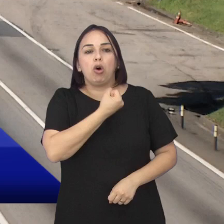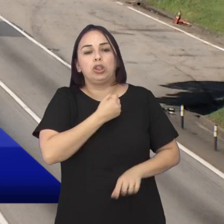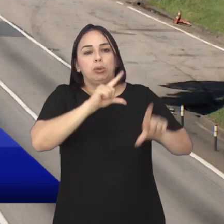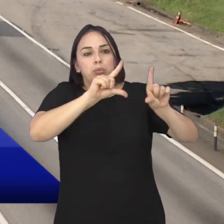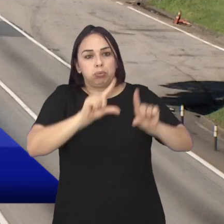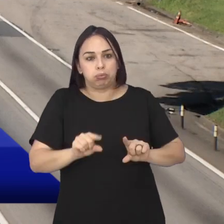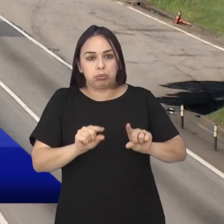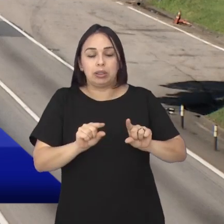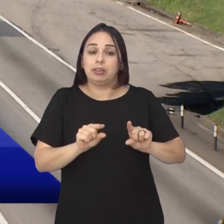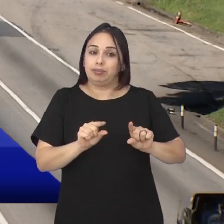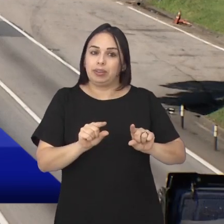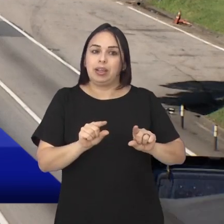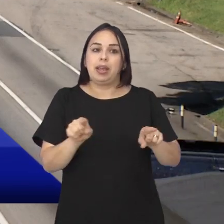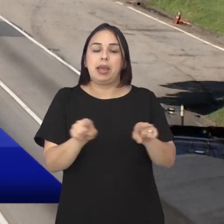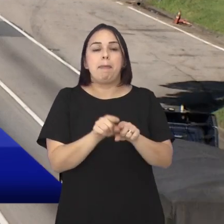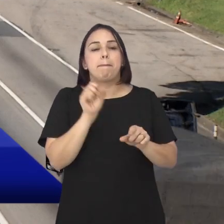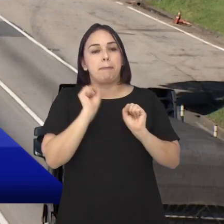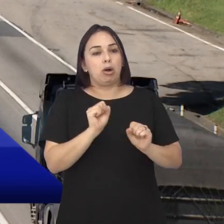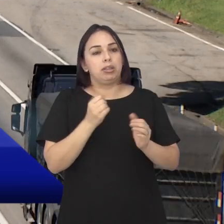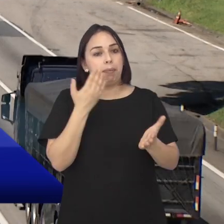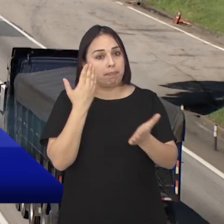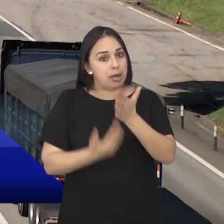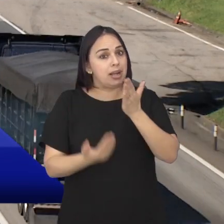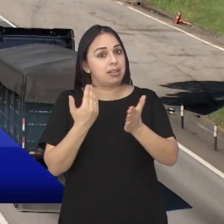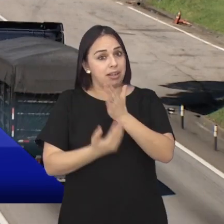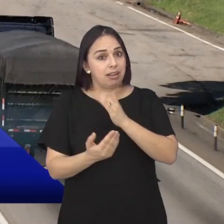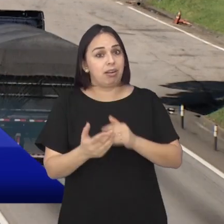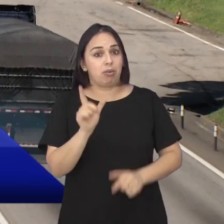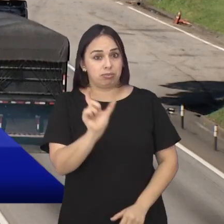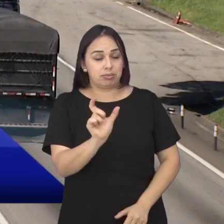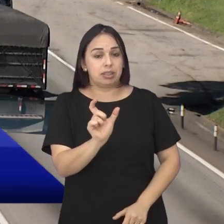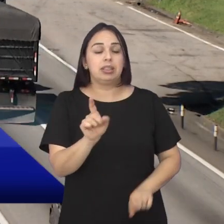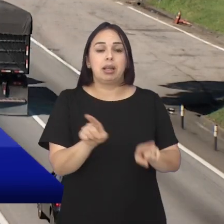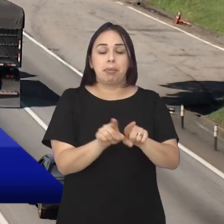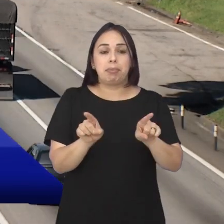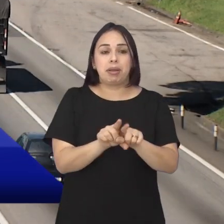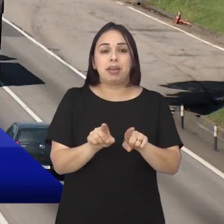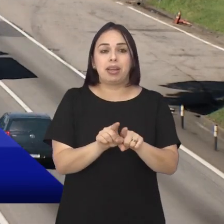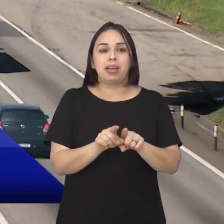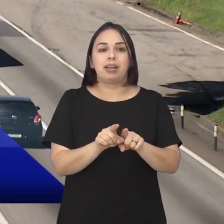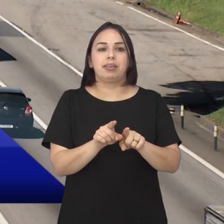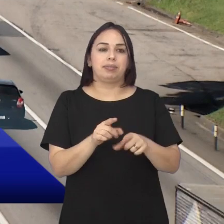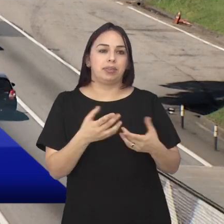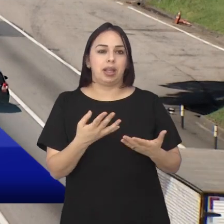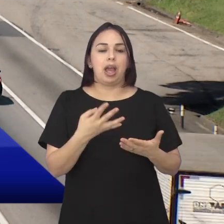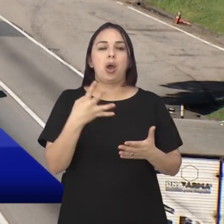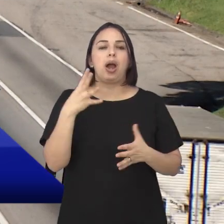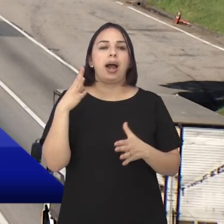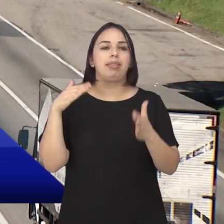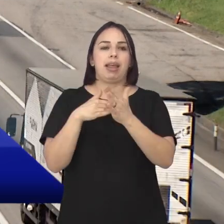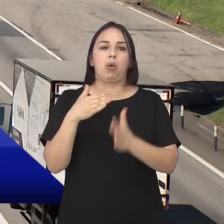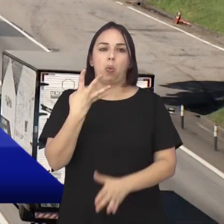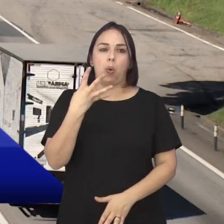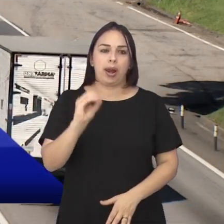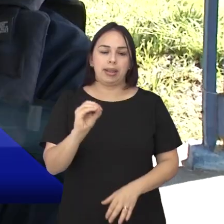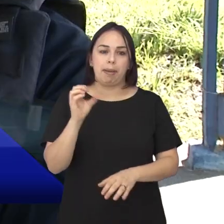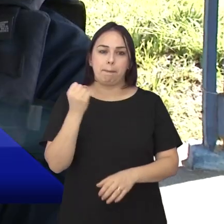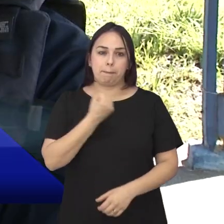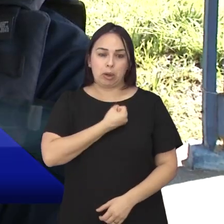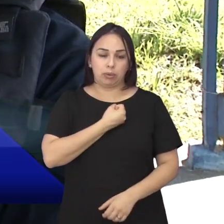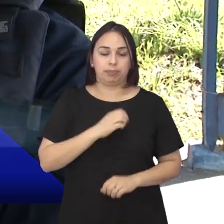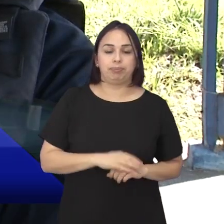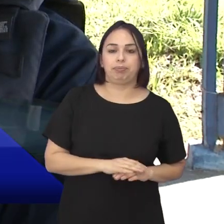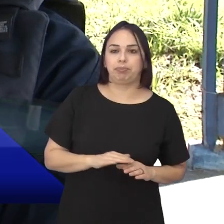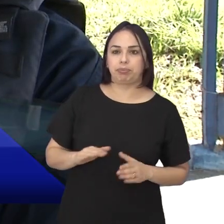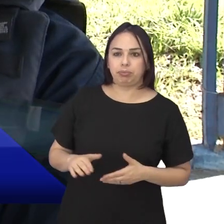né? Tirando aí os profissionais, motoristas profissionais, que a habilitação automaticamente também são 40 pontos. Uma